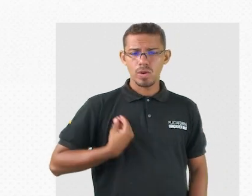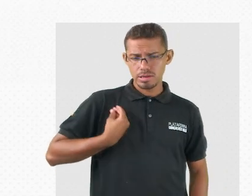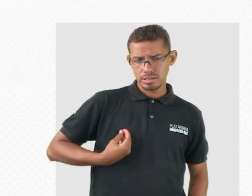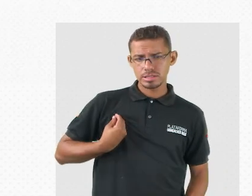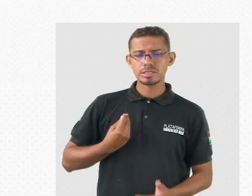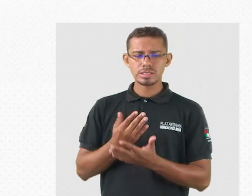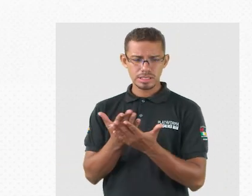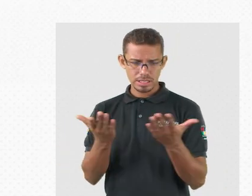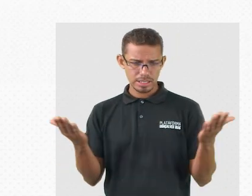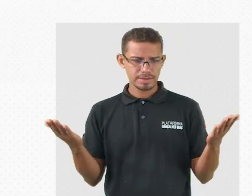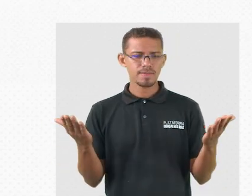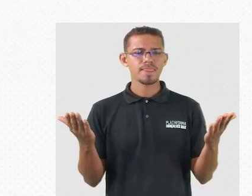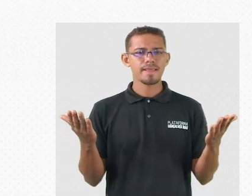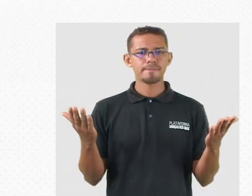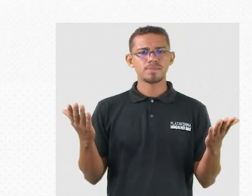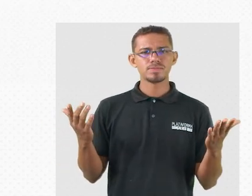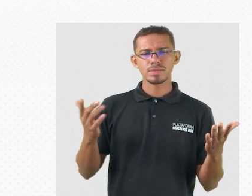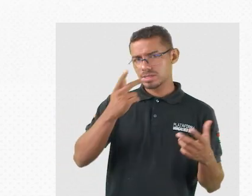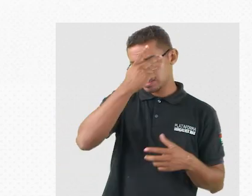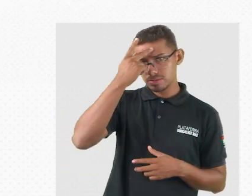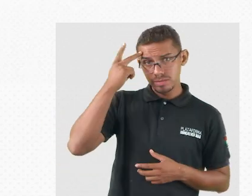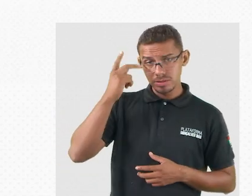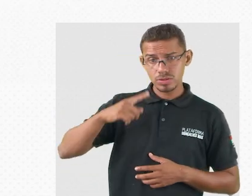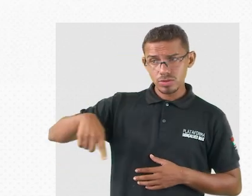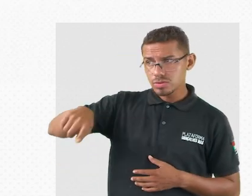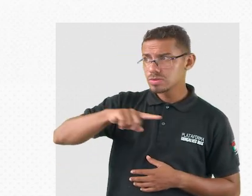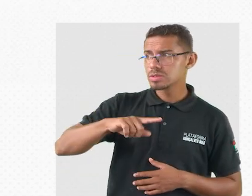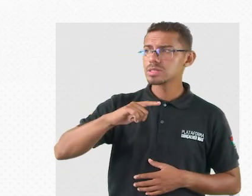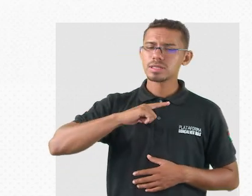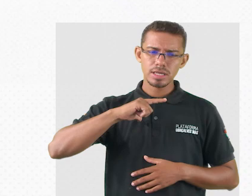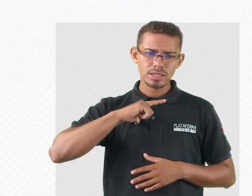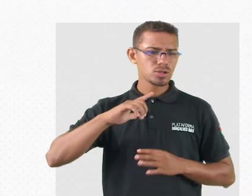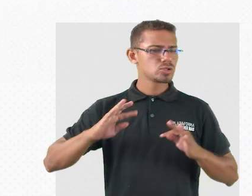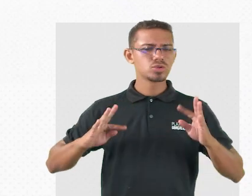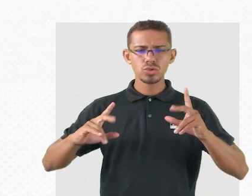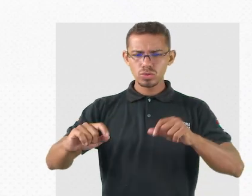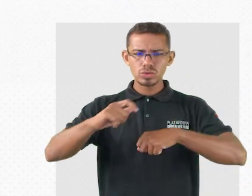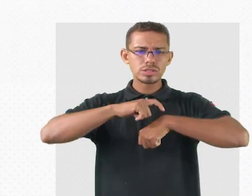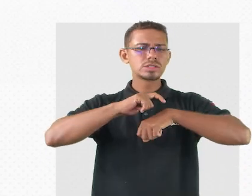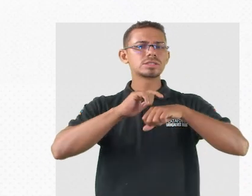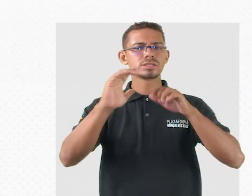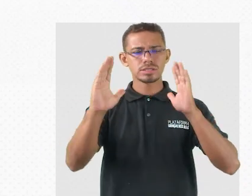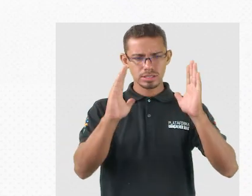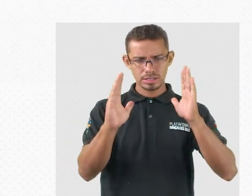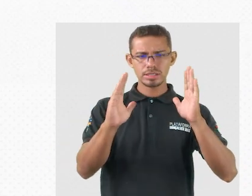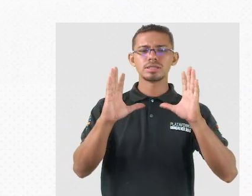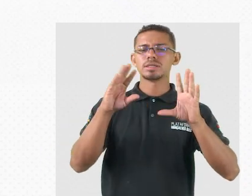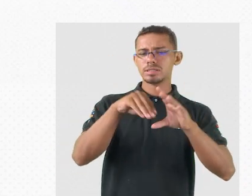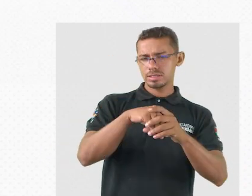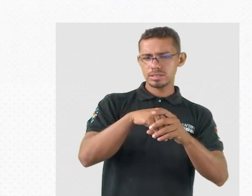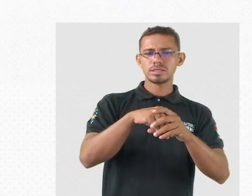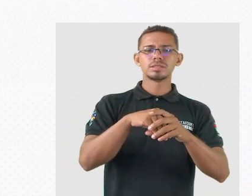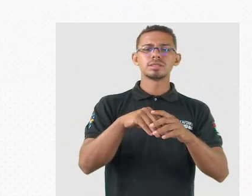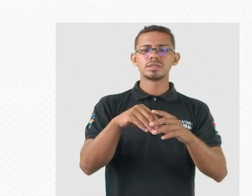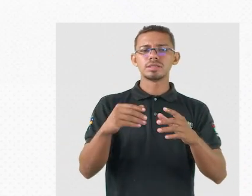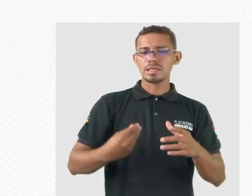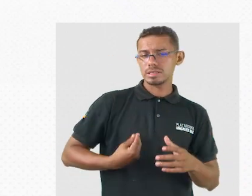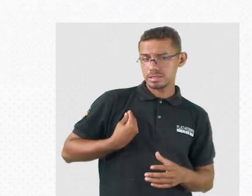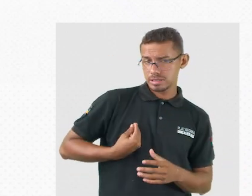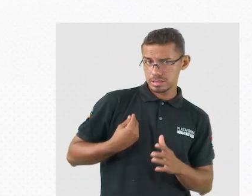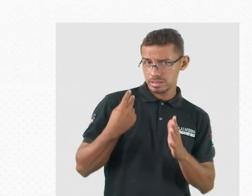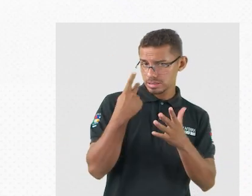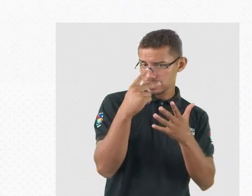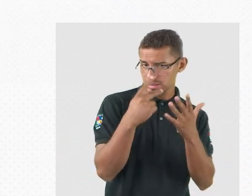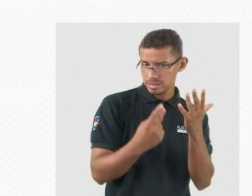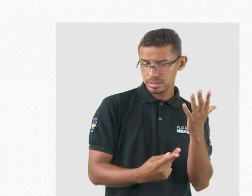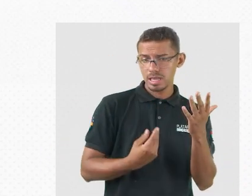existência, né, dessas pessoas, né, sendo ali todo o tempo, né, a existência deles, né,